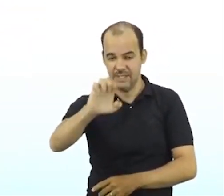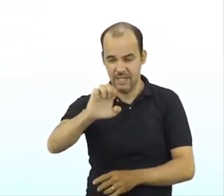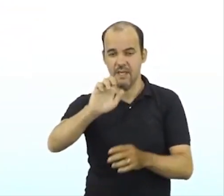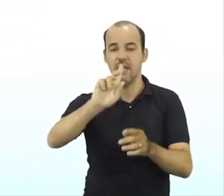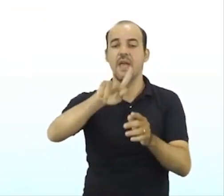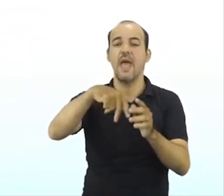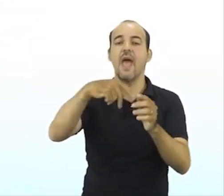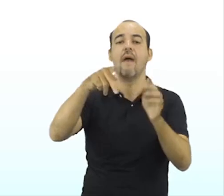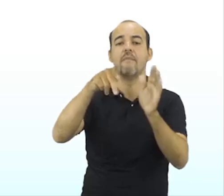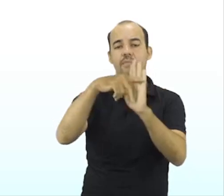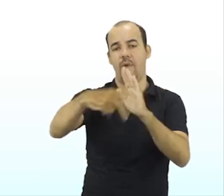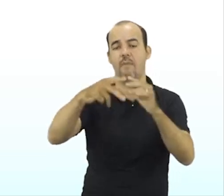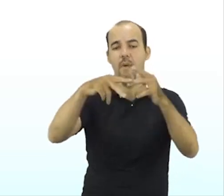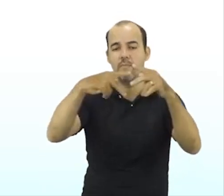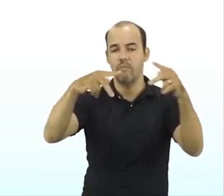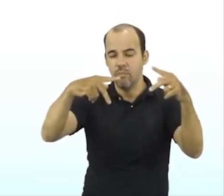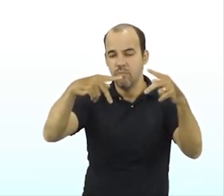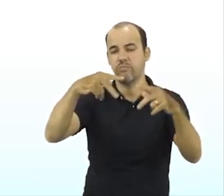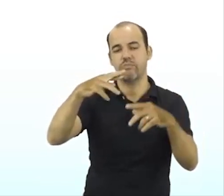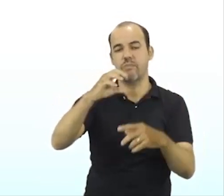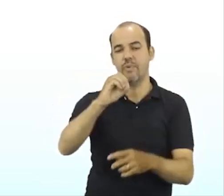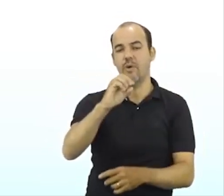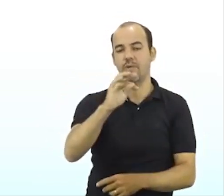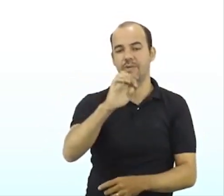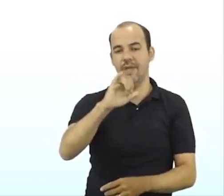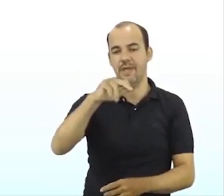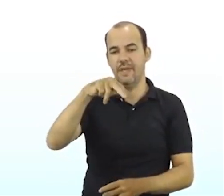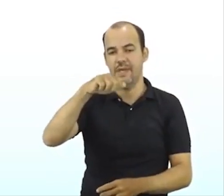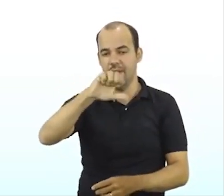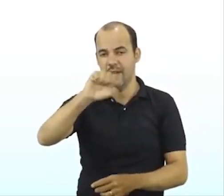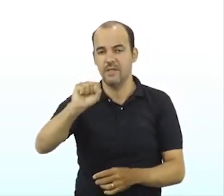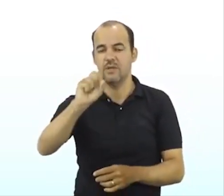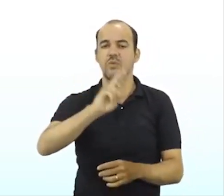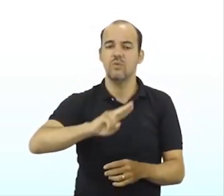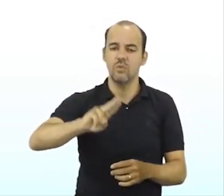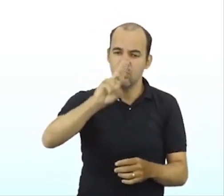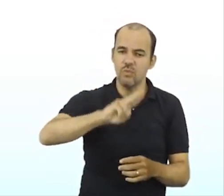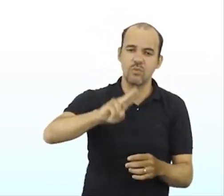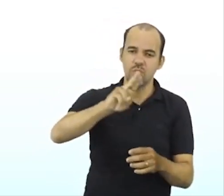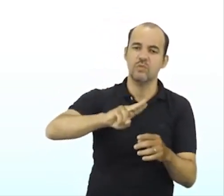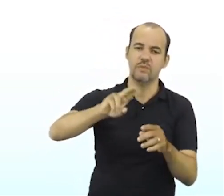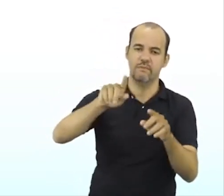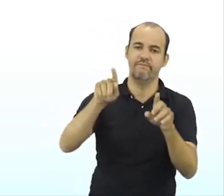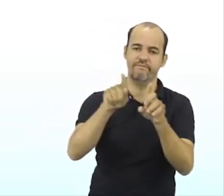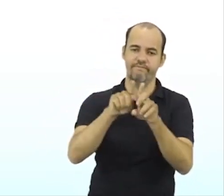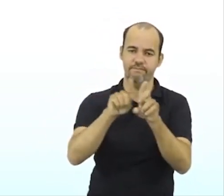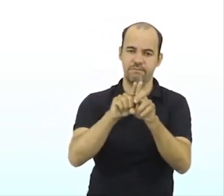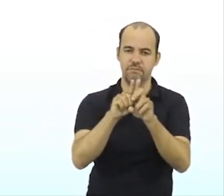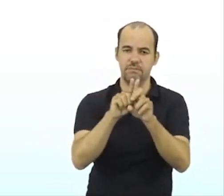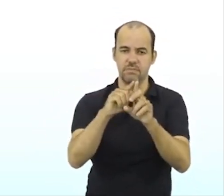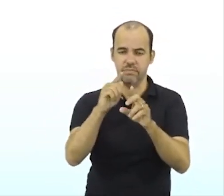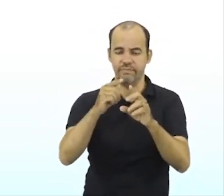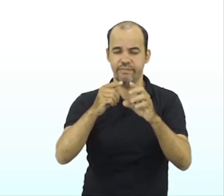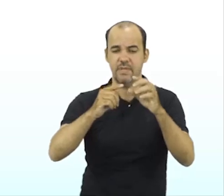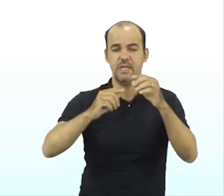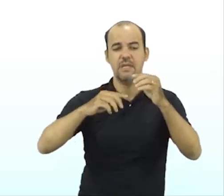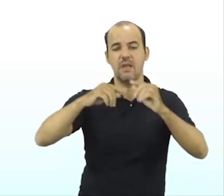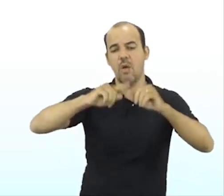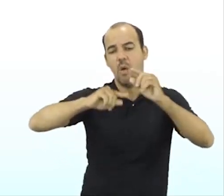essas proteínas lá no trabalho. Preste atenção, a gente usa essas proteínas lá no trabalho em que as